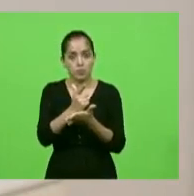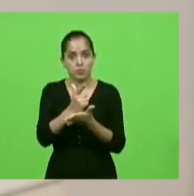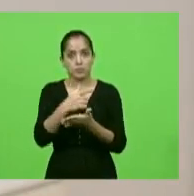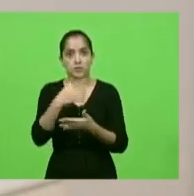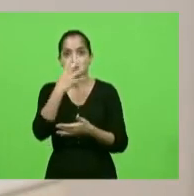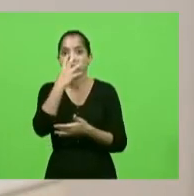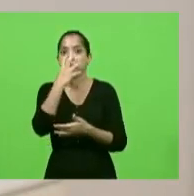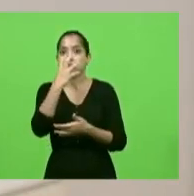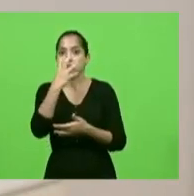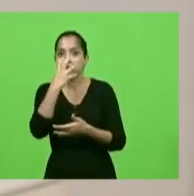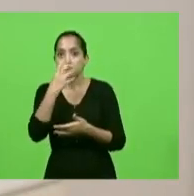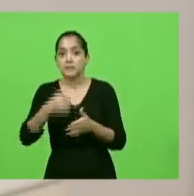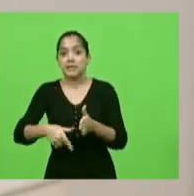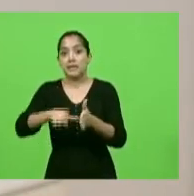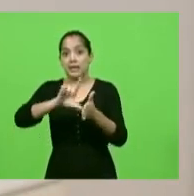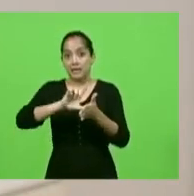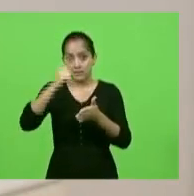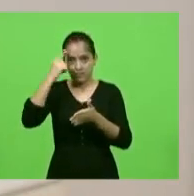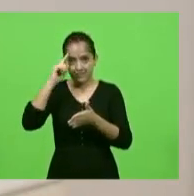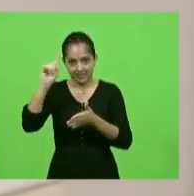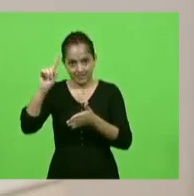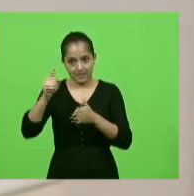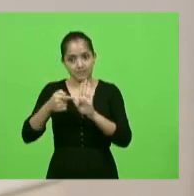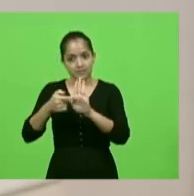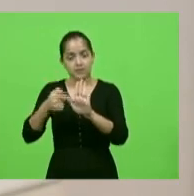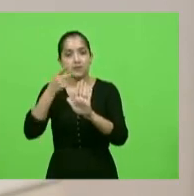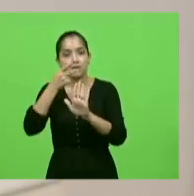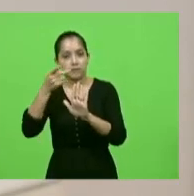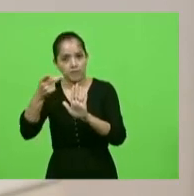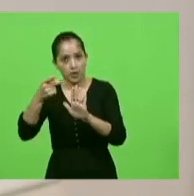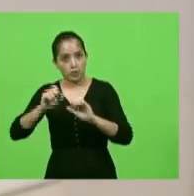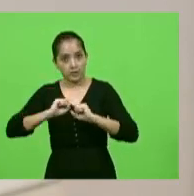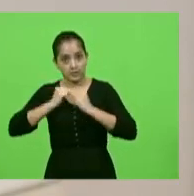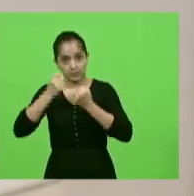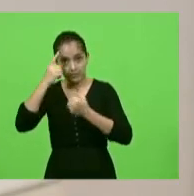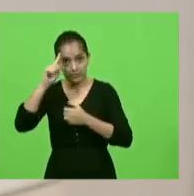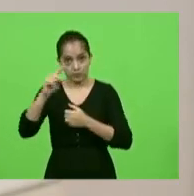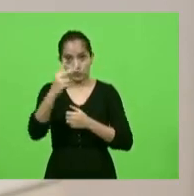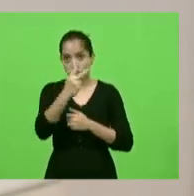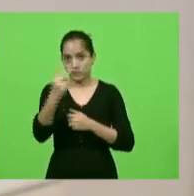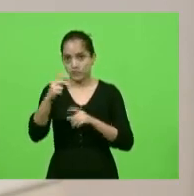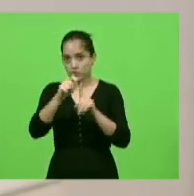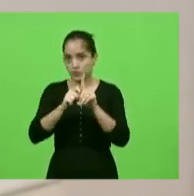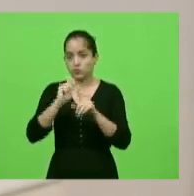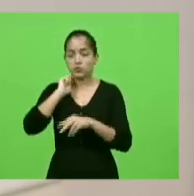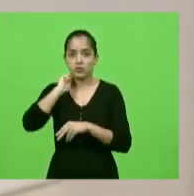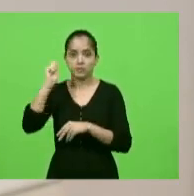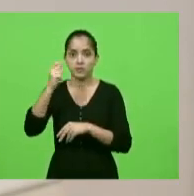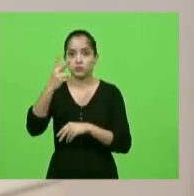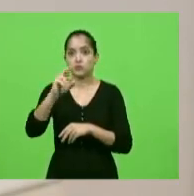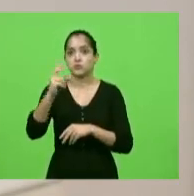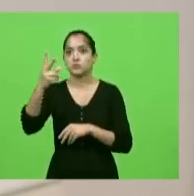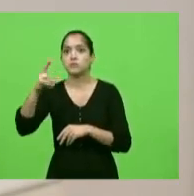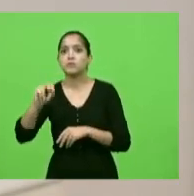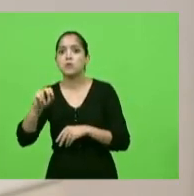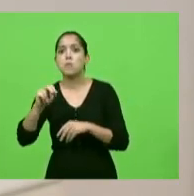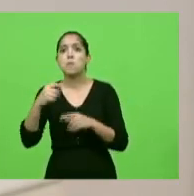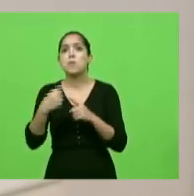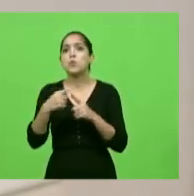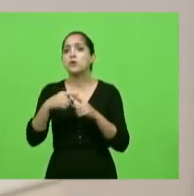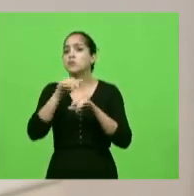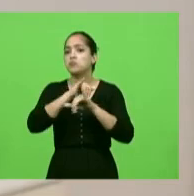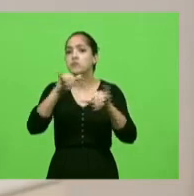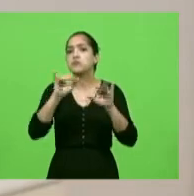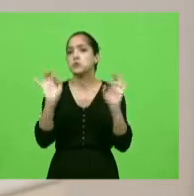da data em que apontou em sua defesa, qual seja, de 22 de abril de 2020, por que é que não comunicou o órgão central